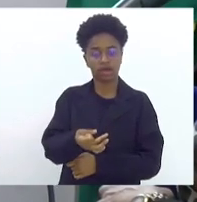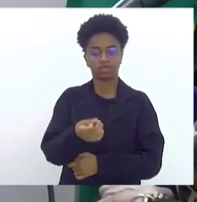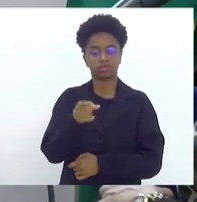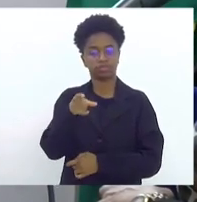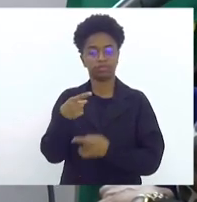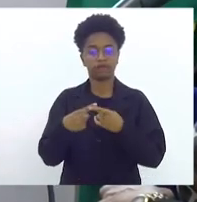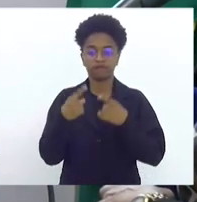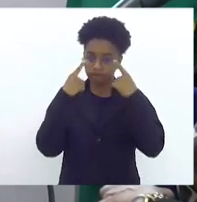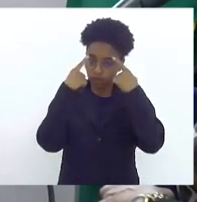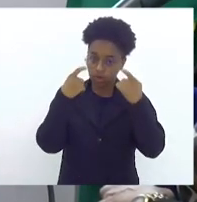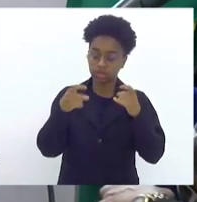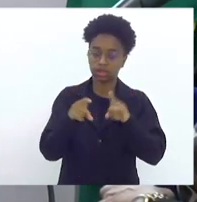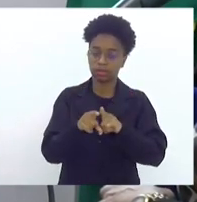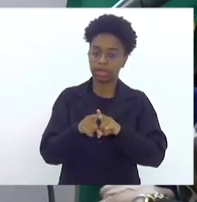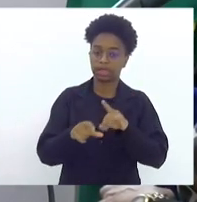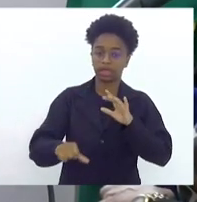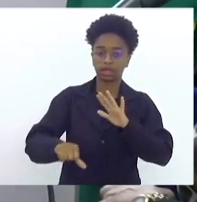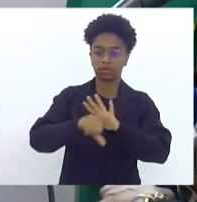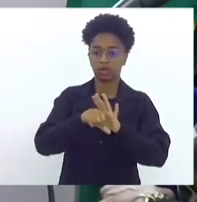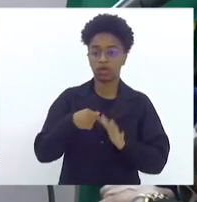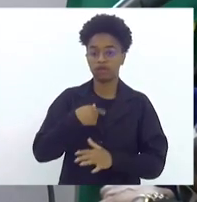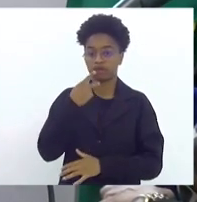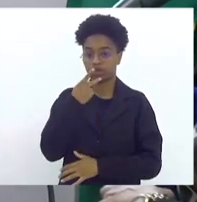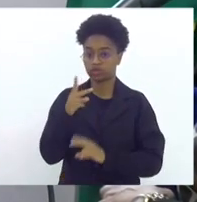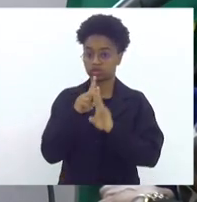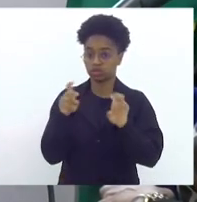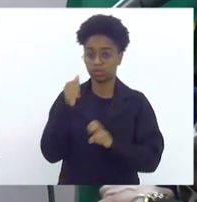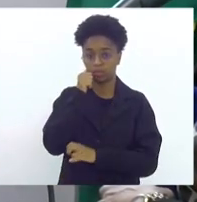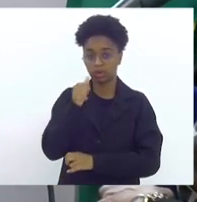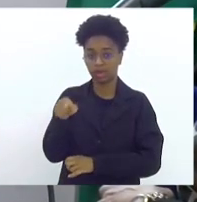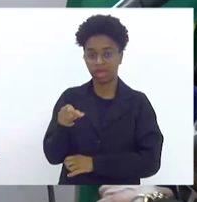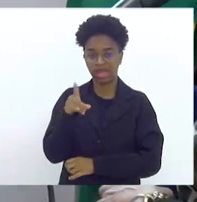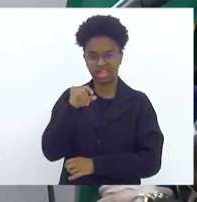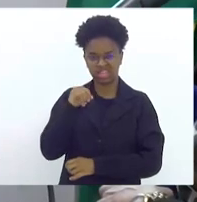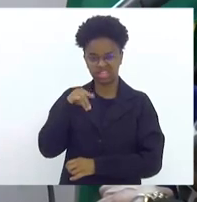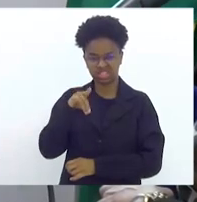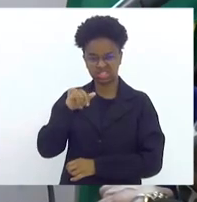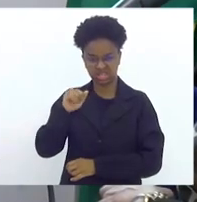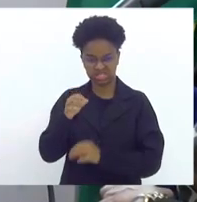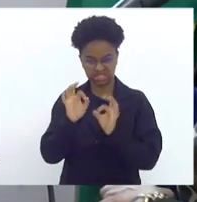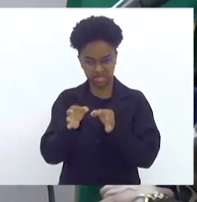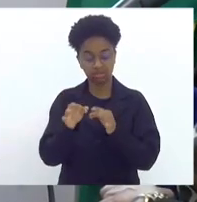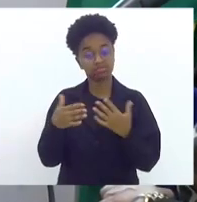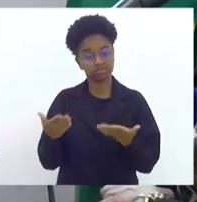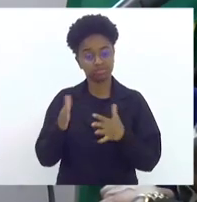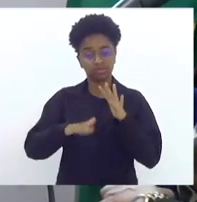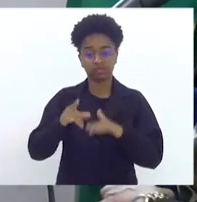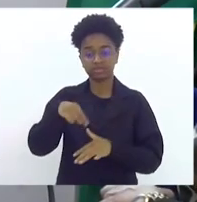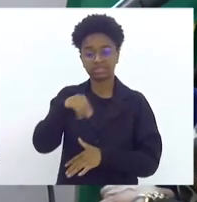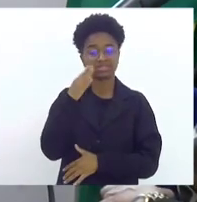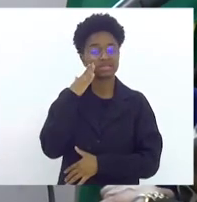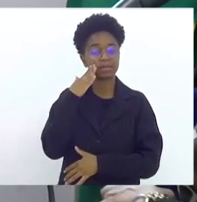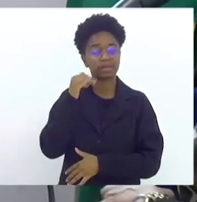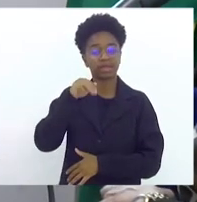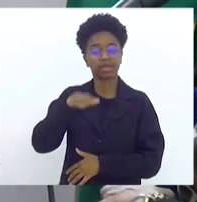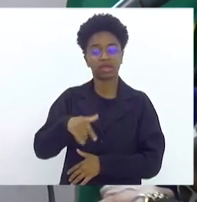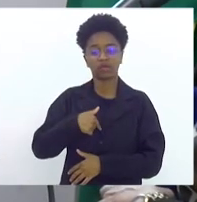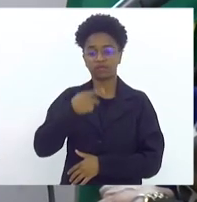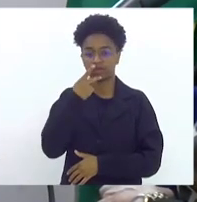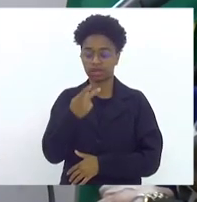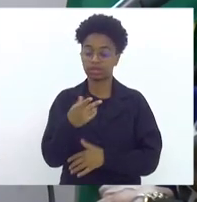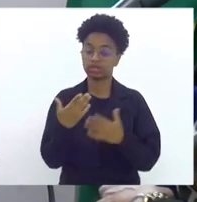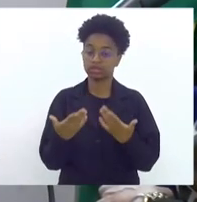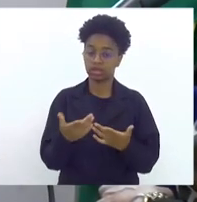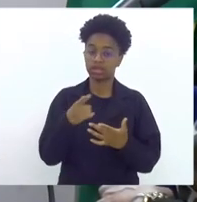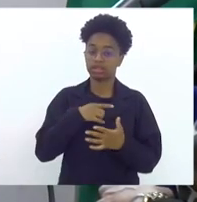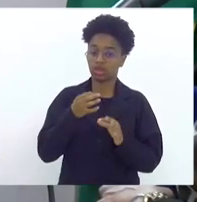é violento e você é criminoso e no caso eu tô falando de uma mulher ela é uma índia né Então você já devem estar sabendo de quem eu tô falando e saiu do